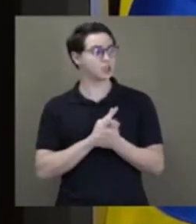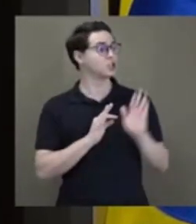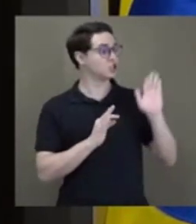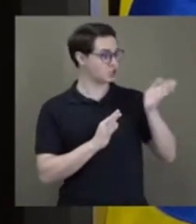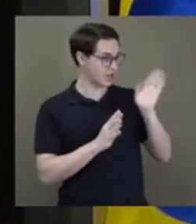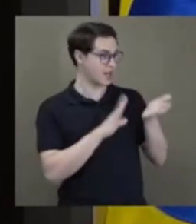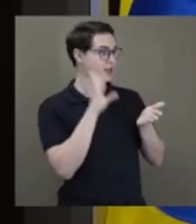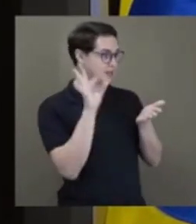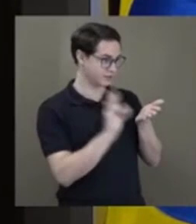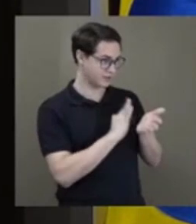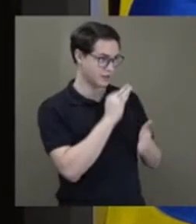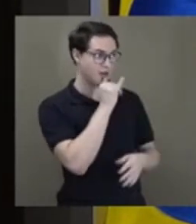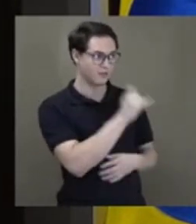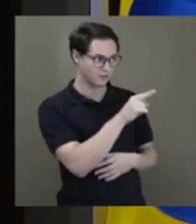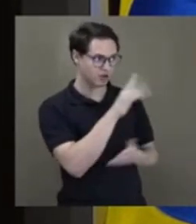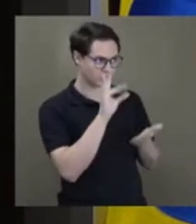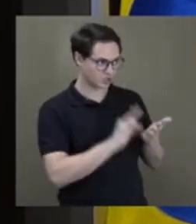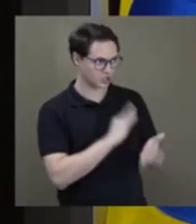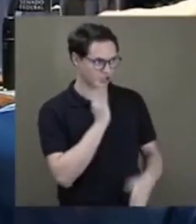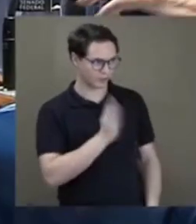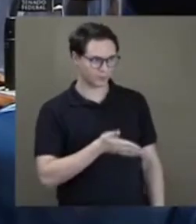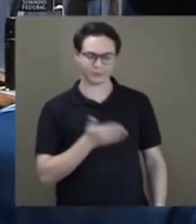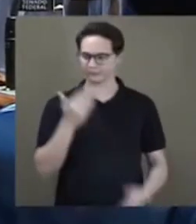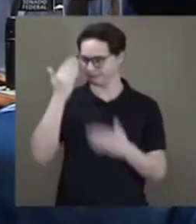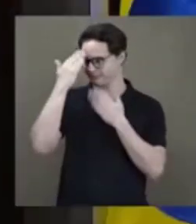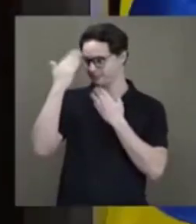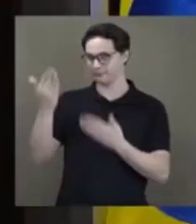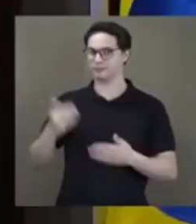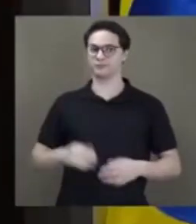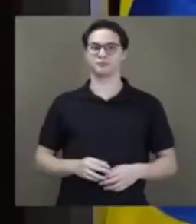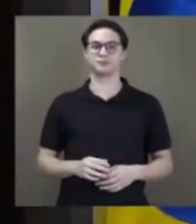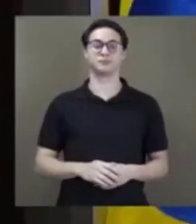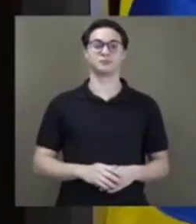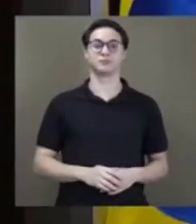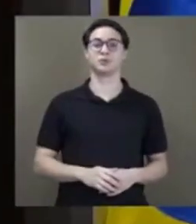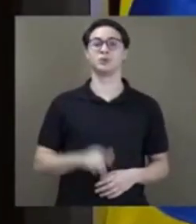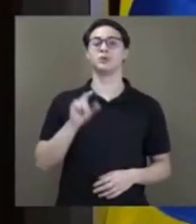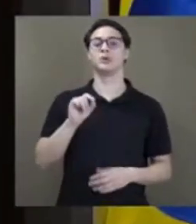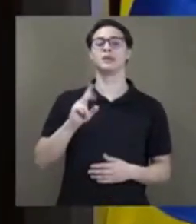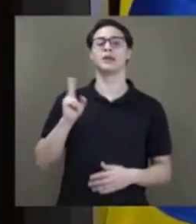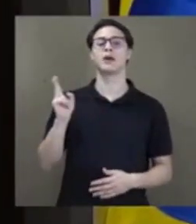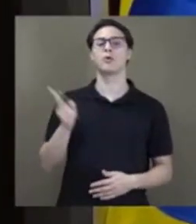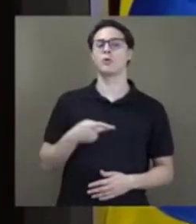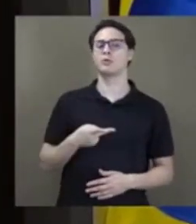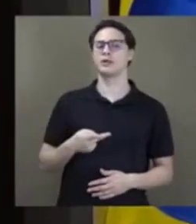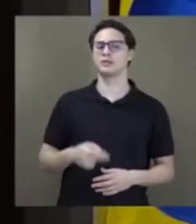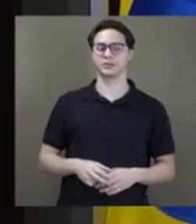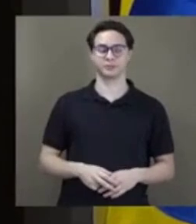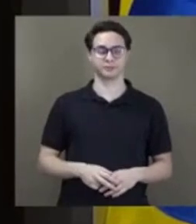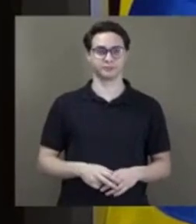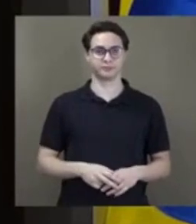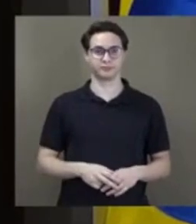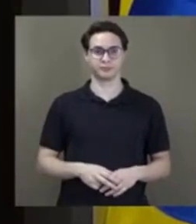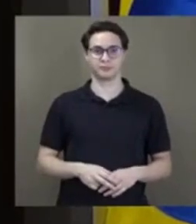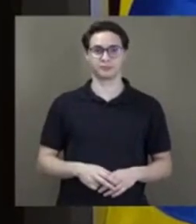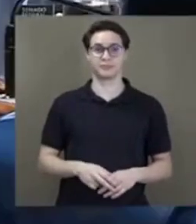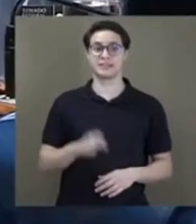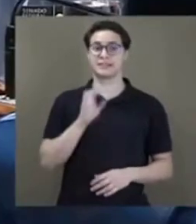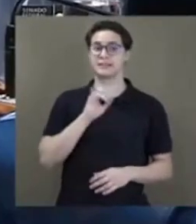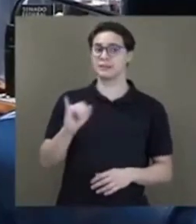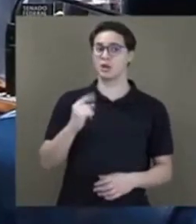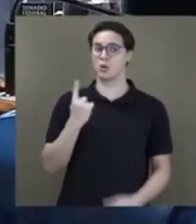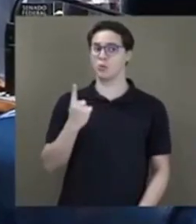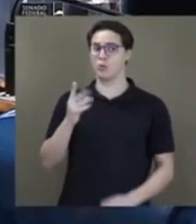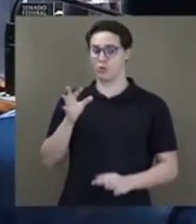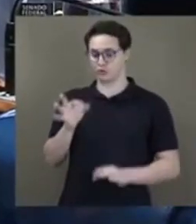só para informar Vossa Excelência. Agradeço a Vossa Excelência. O que se passa, senador Isalci? Se um juiz pratica um ato de corrupção